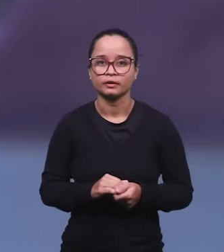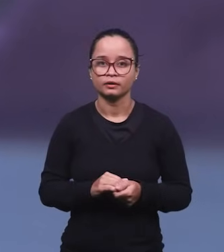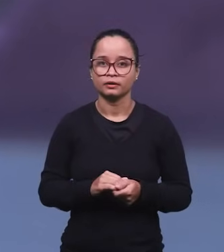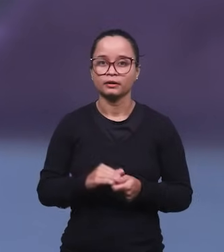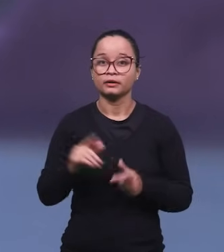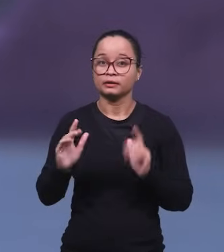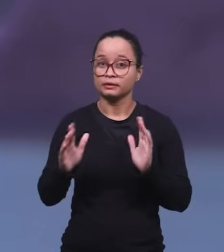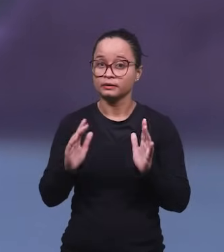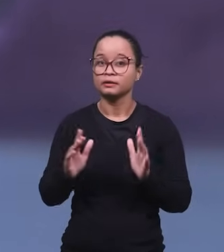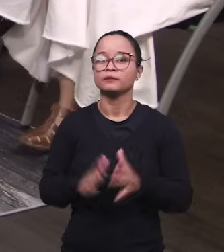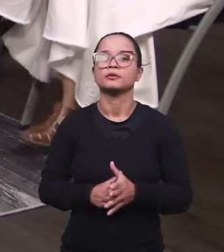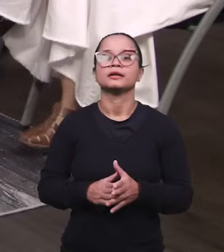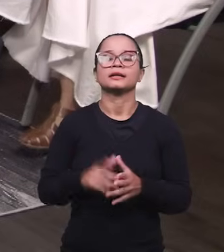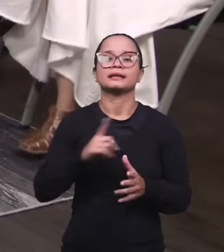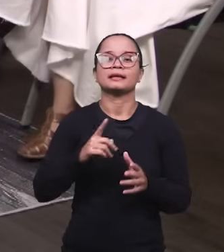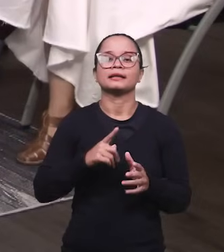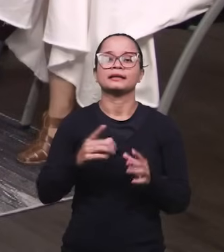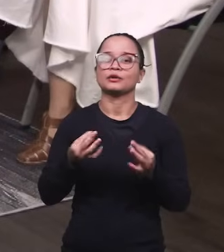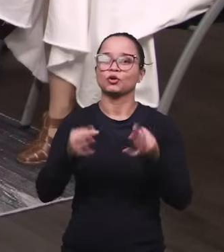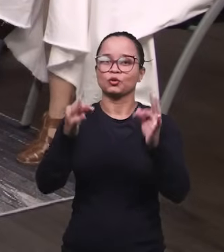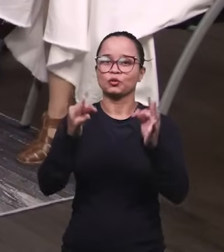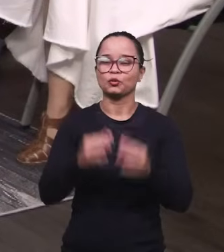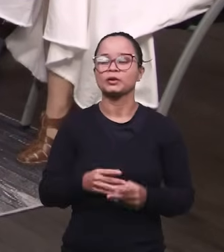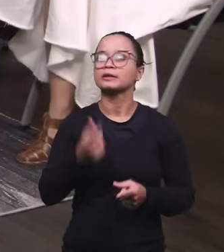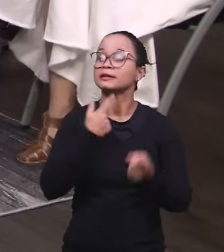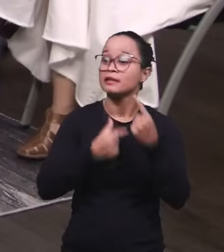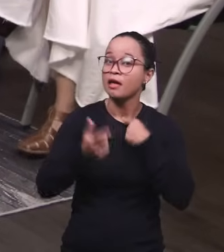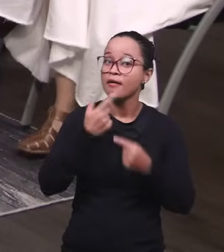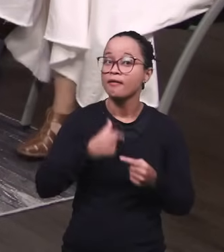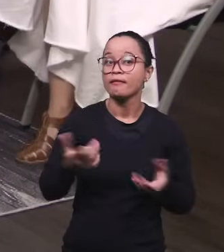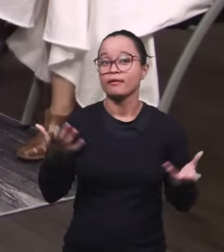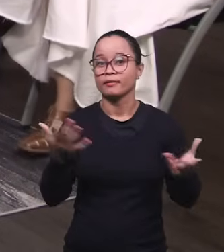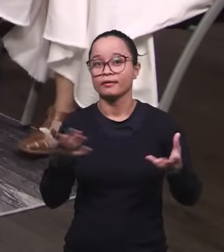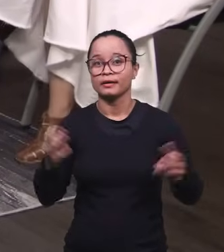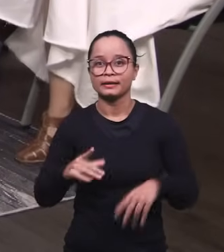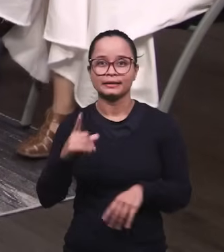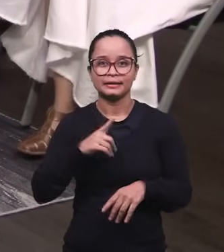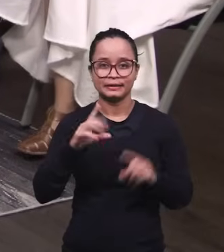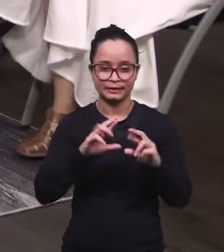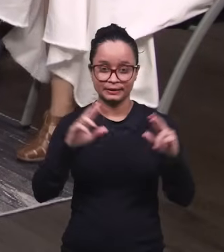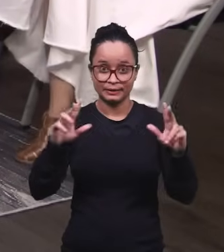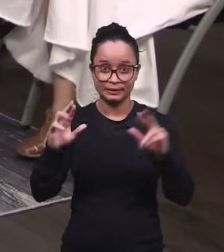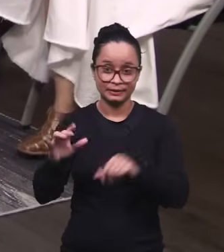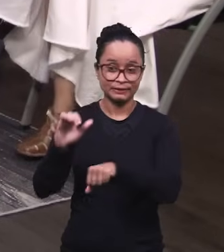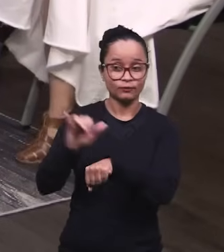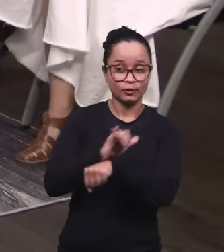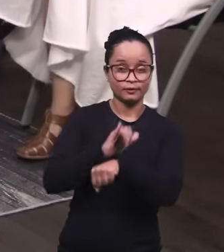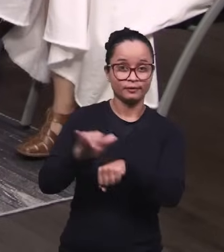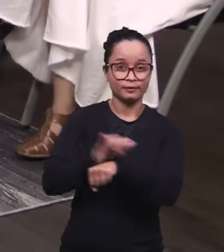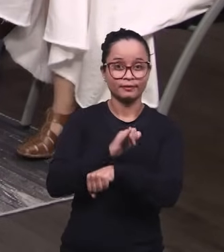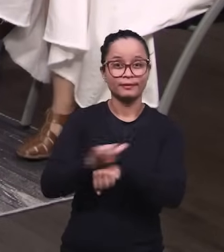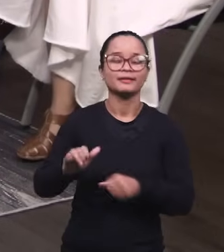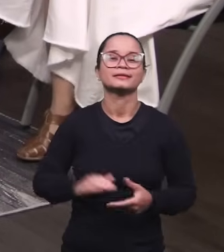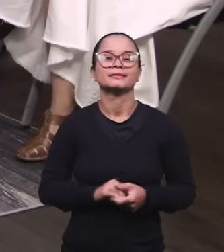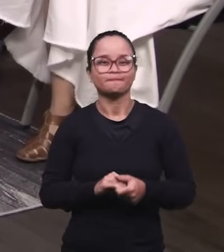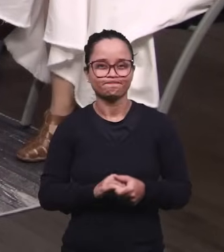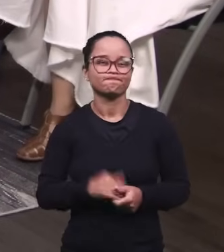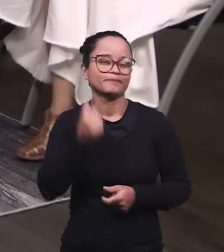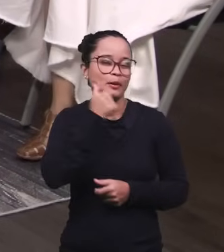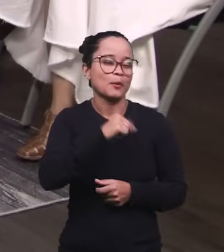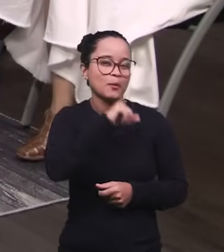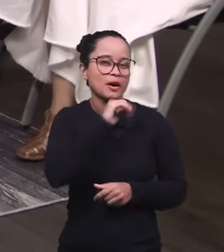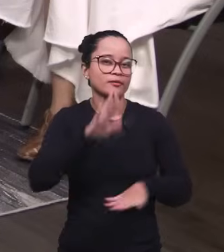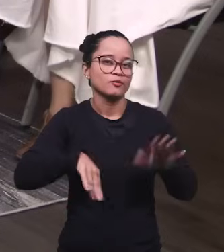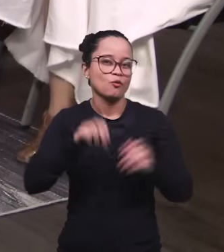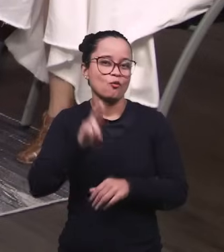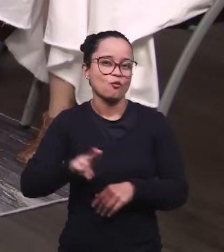mais disputado, né? É o mais esperado. Esse é o mais desejado. Então, ele tem diferentes estratégias, né, Fernanda? Que as mães